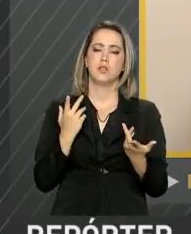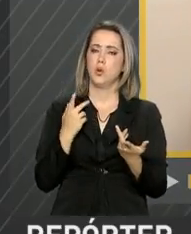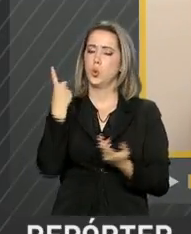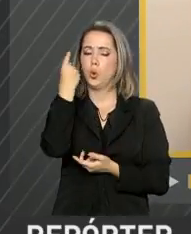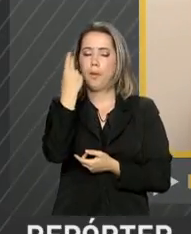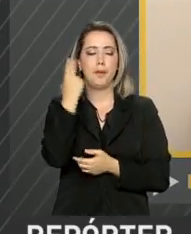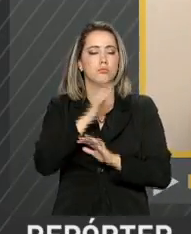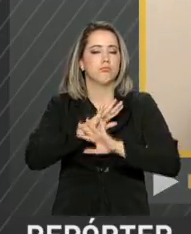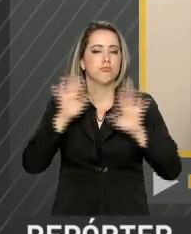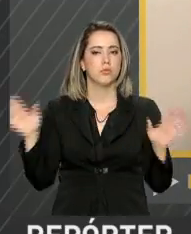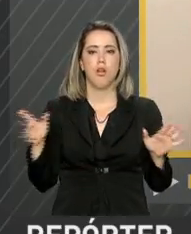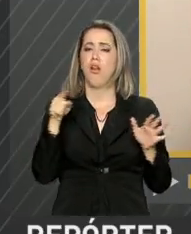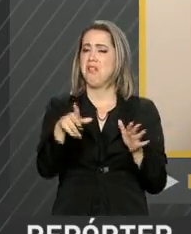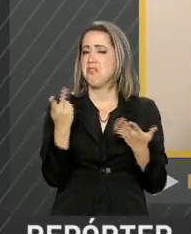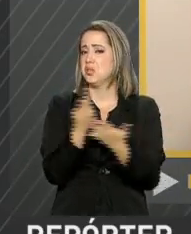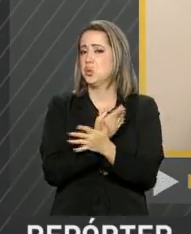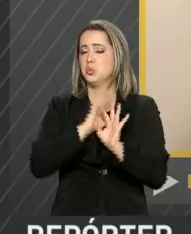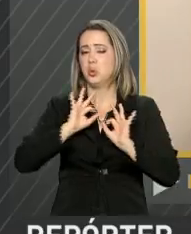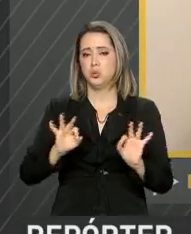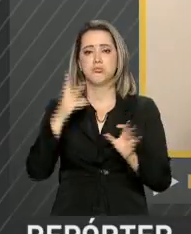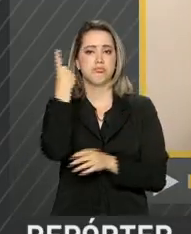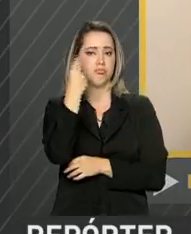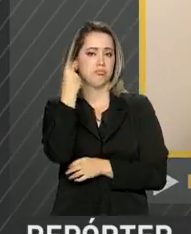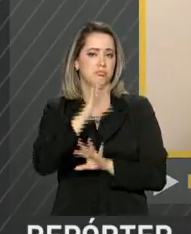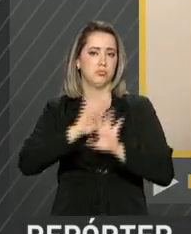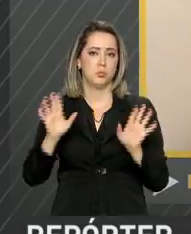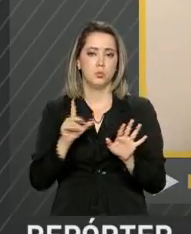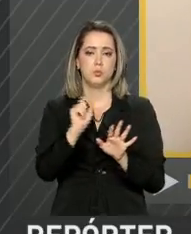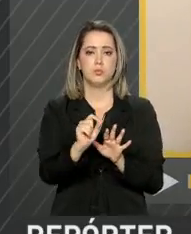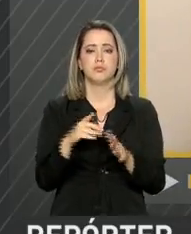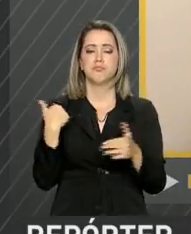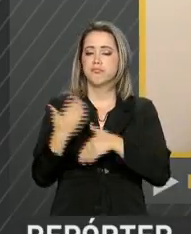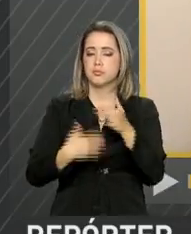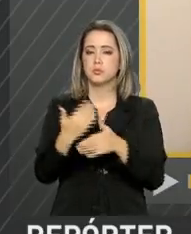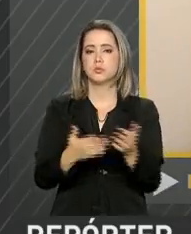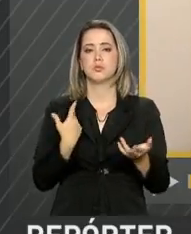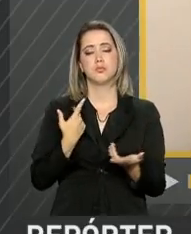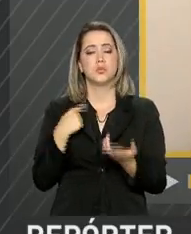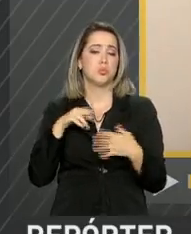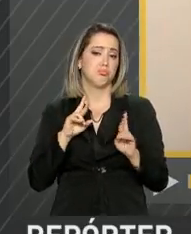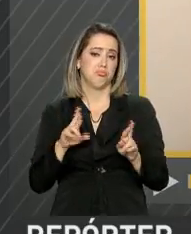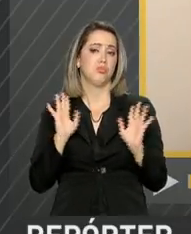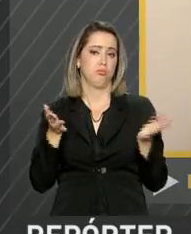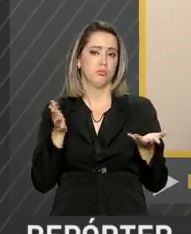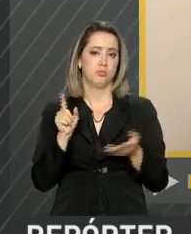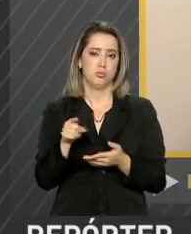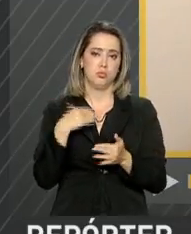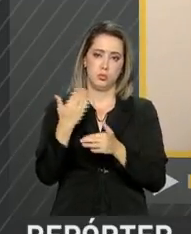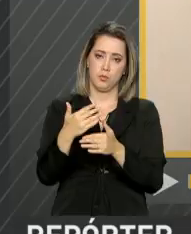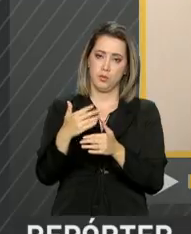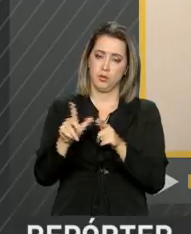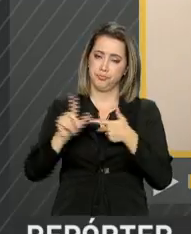normal. Episódios como esse são absolutamente corriqueiros e esperáveis dentro do